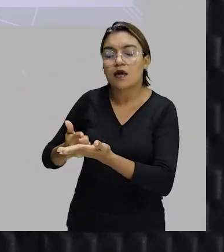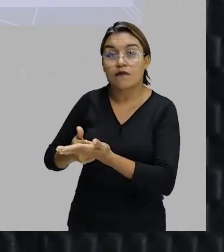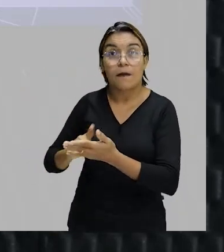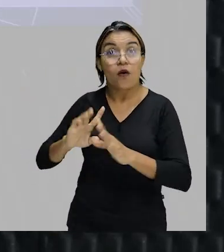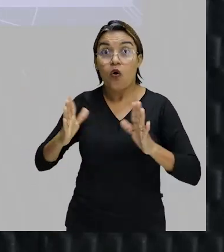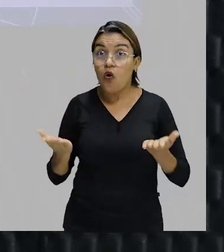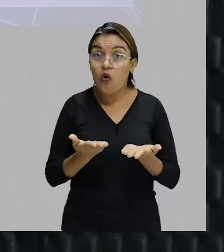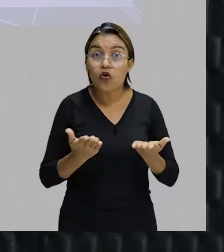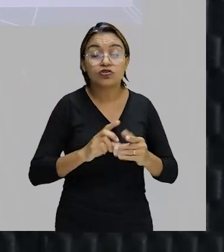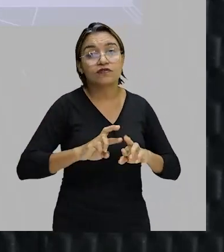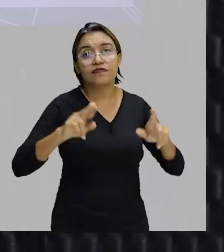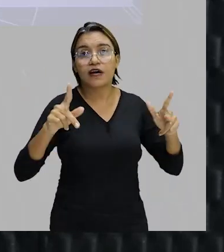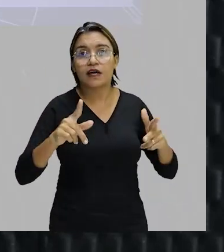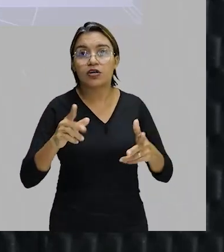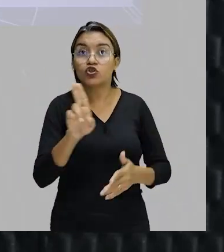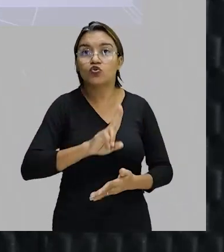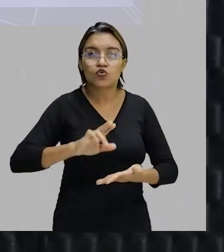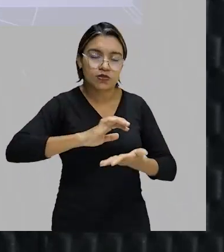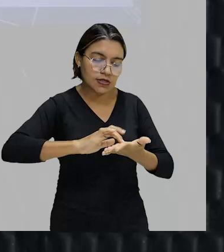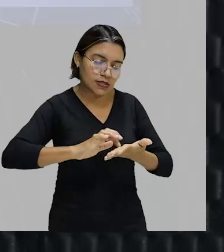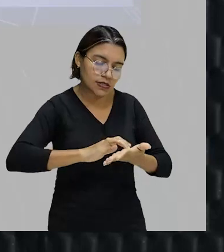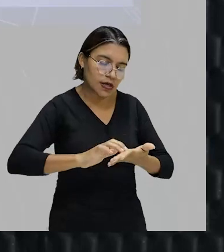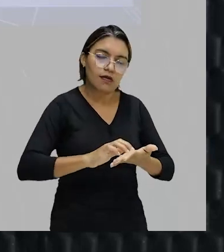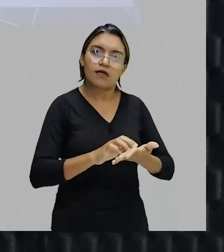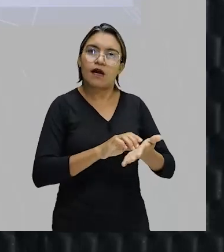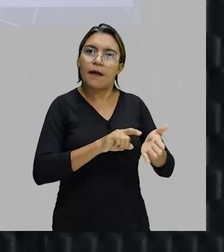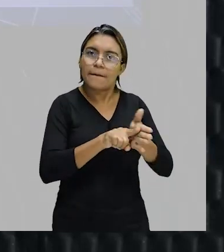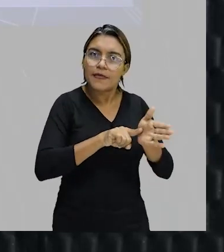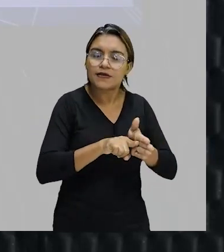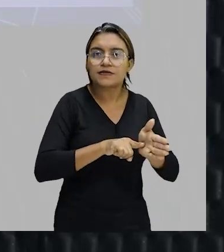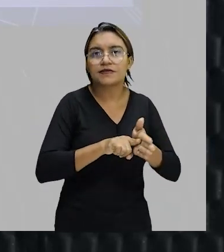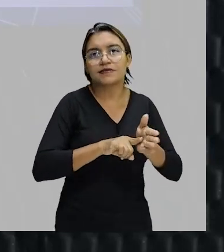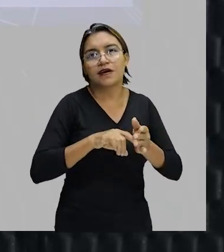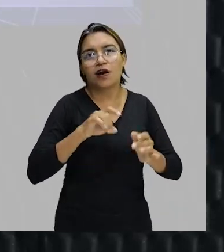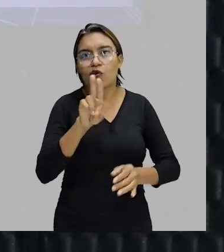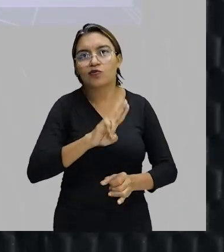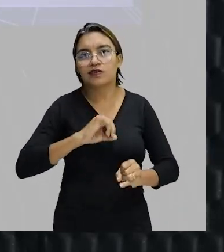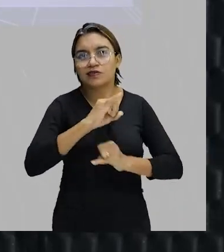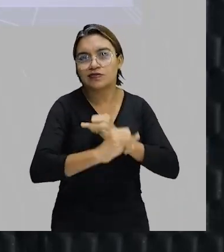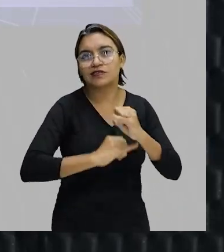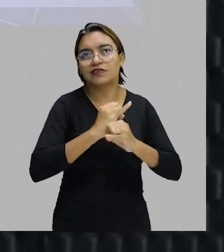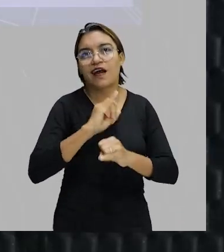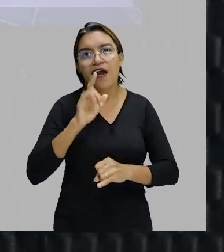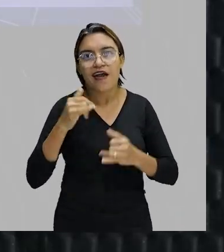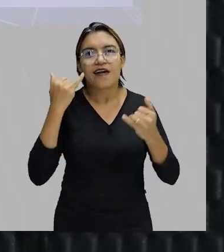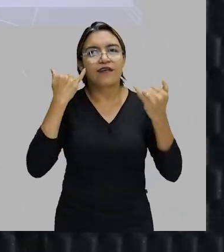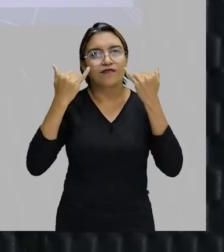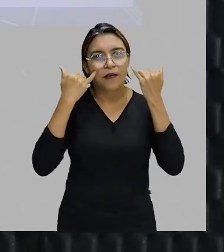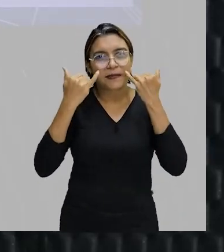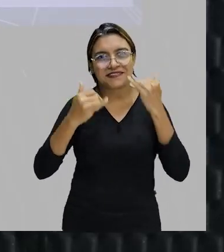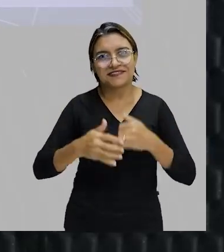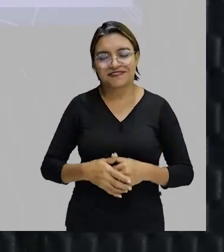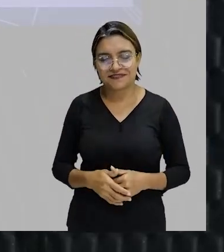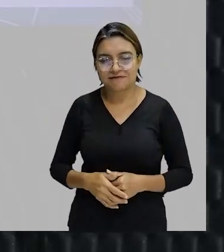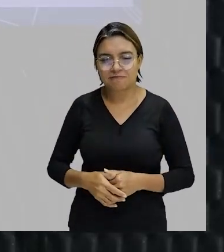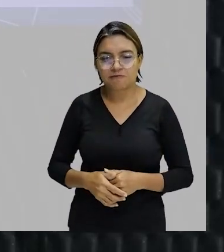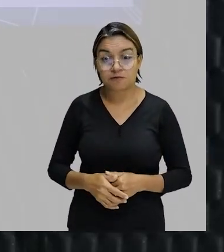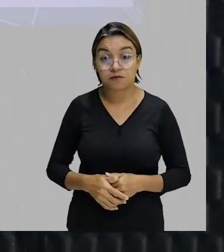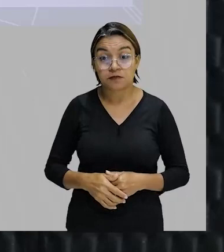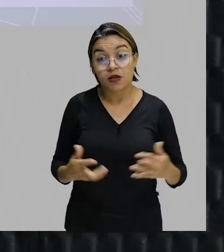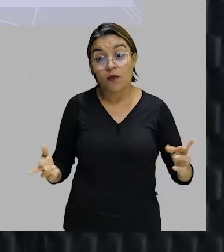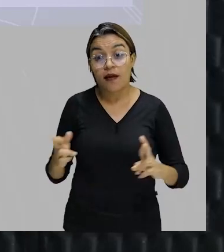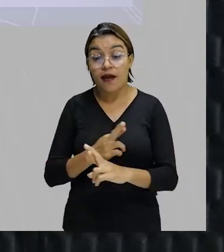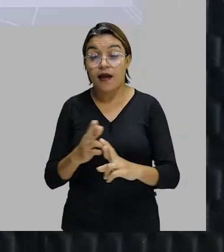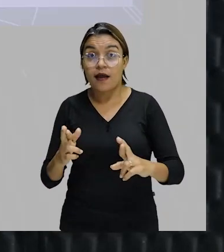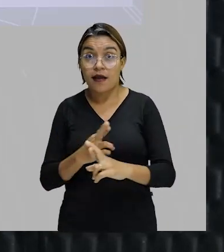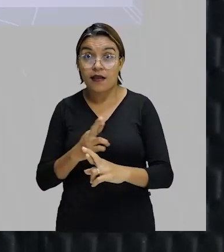com seu celularzinho aqui e tal, fazendo a pesquisa através da internet. Informação, tá, galera? Em relação à